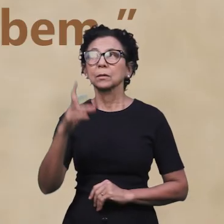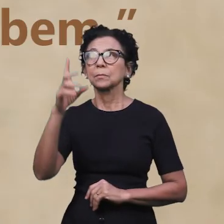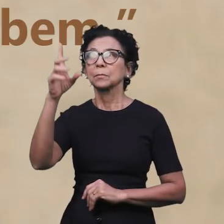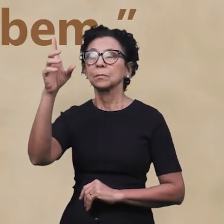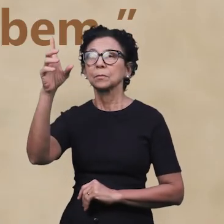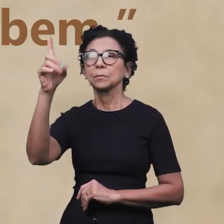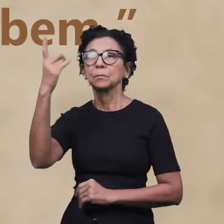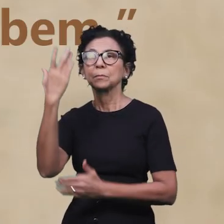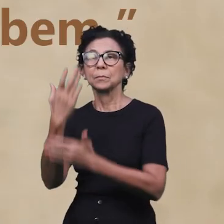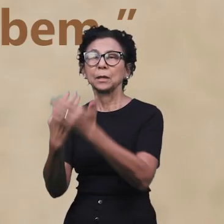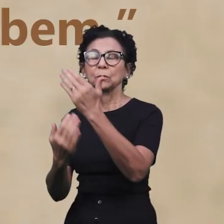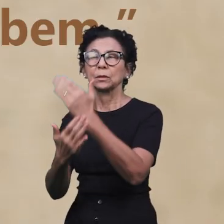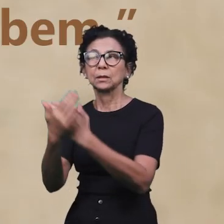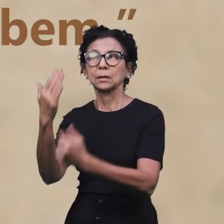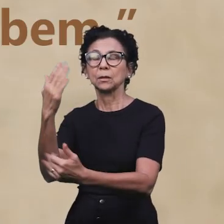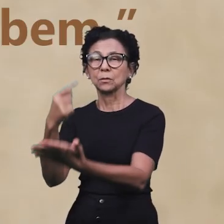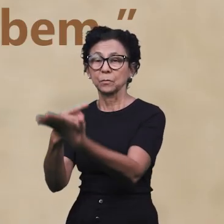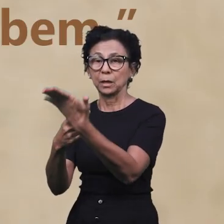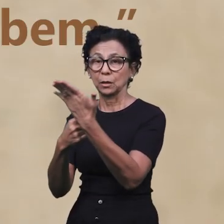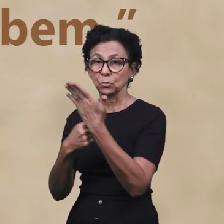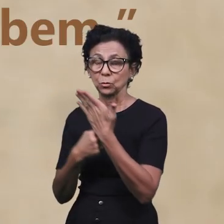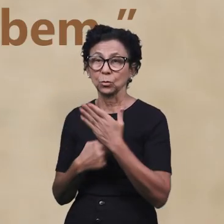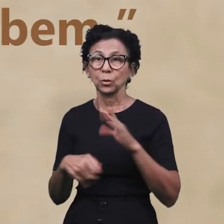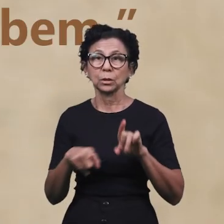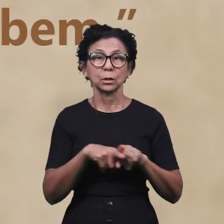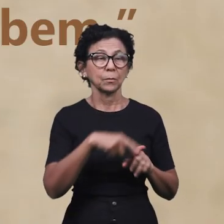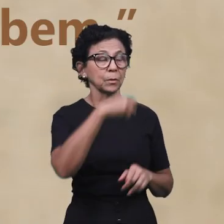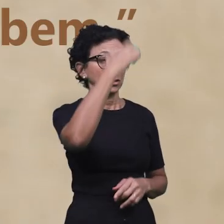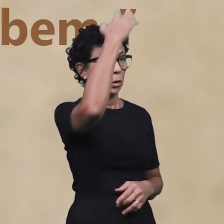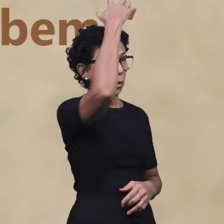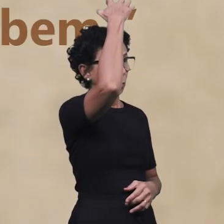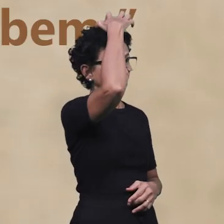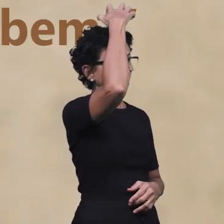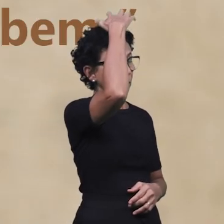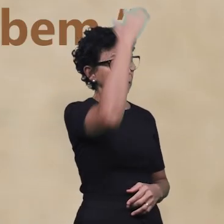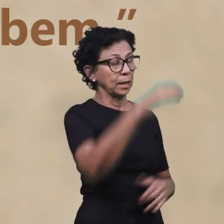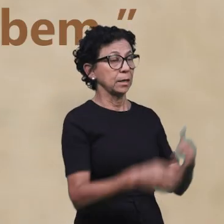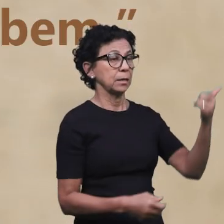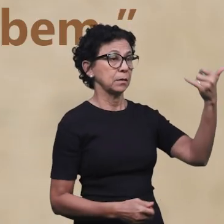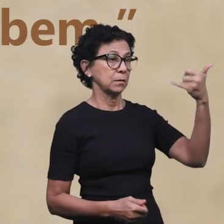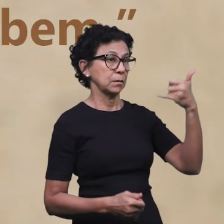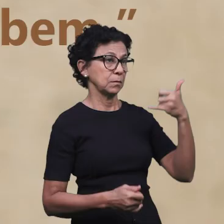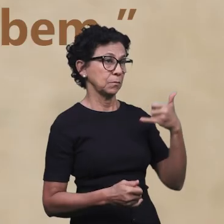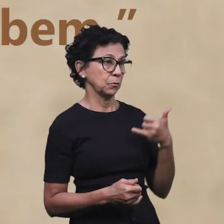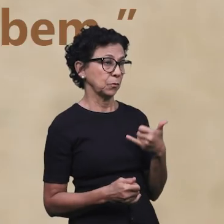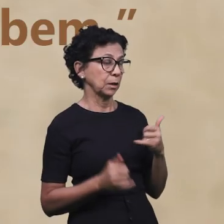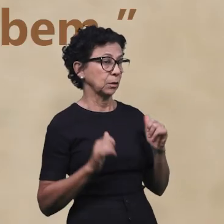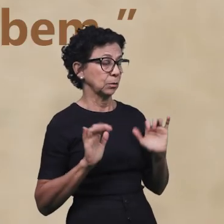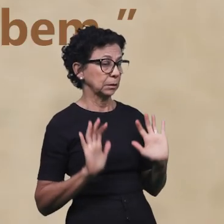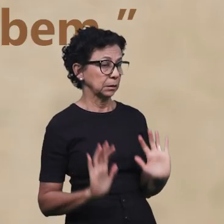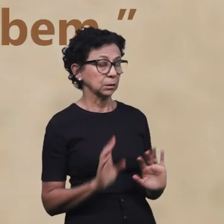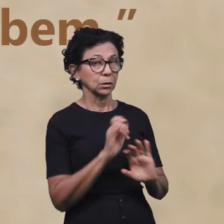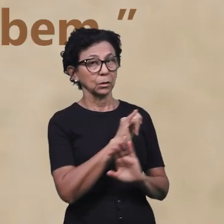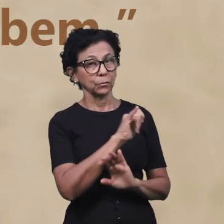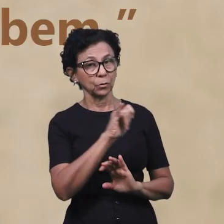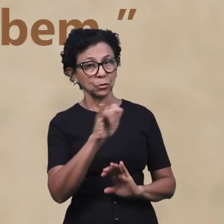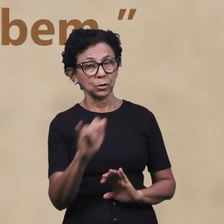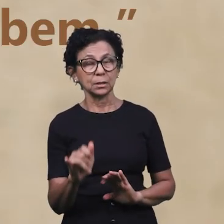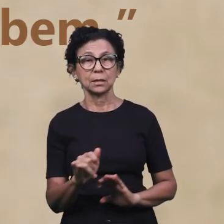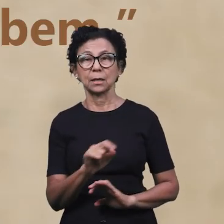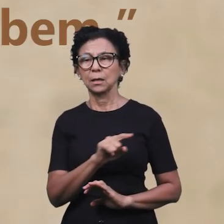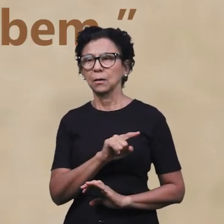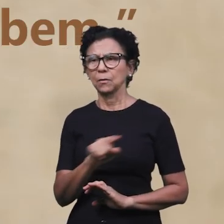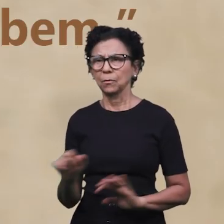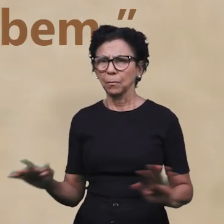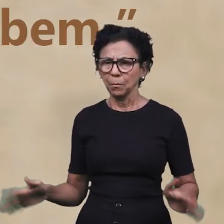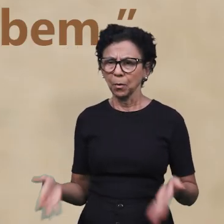favorável, como também as palavras do rei que ele me tinha dito. Então disseram, levantemo-nos e